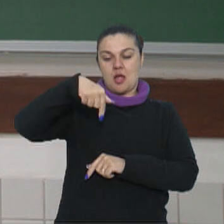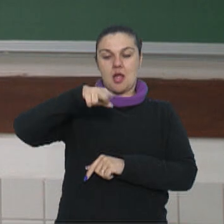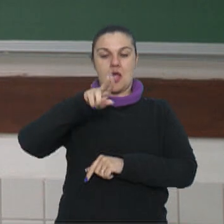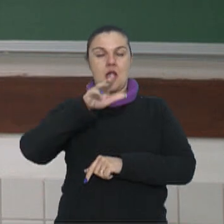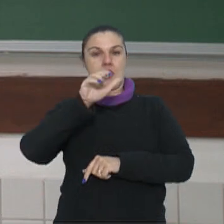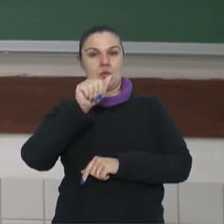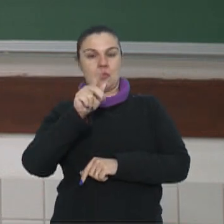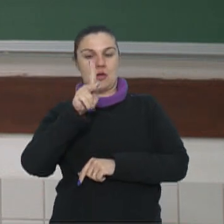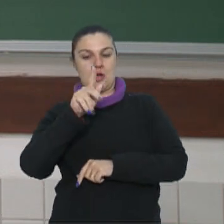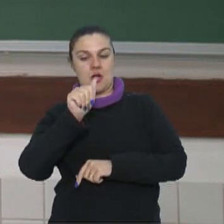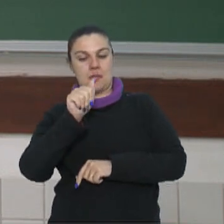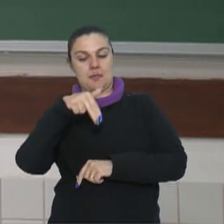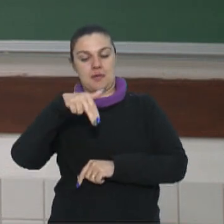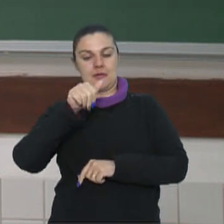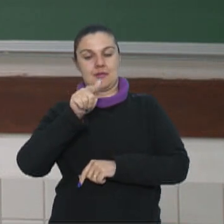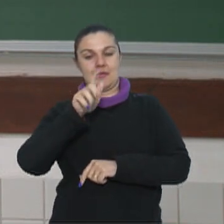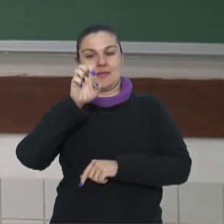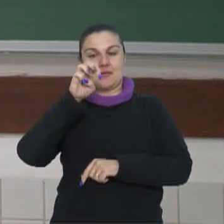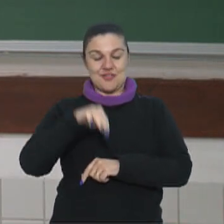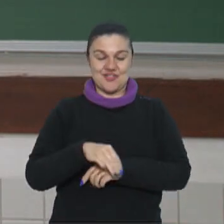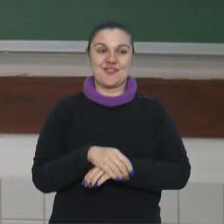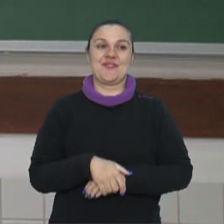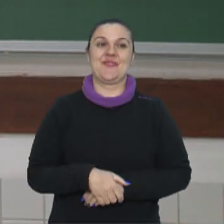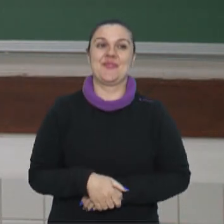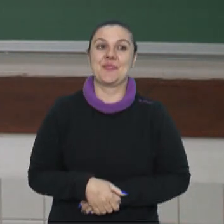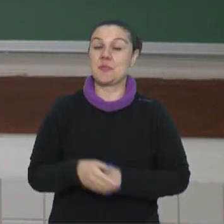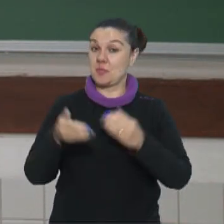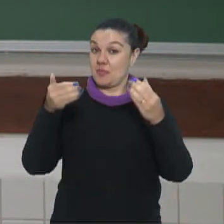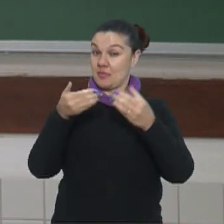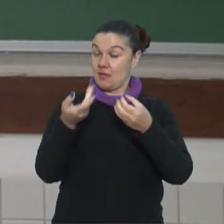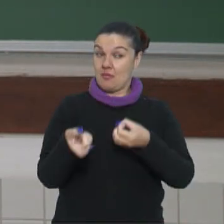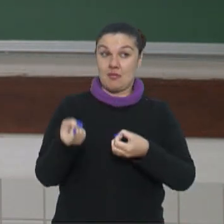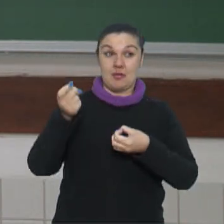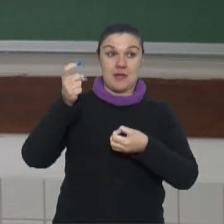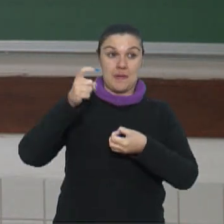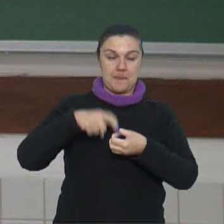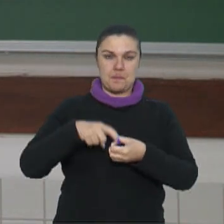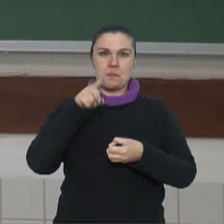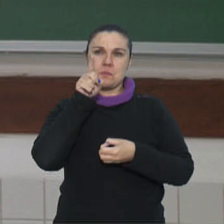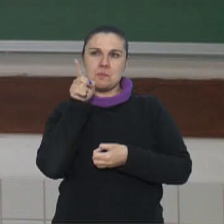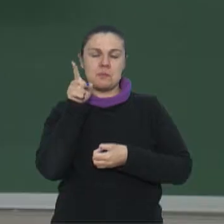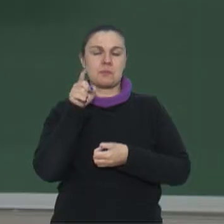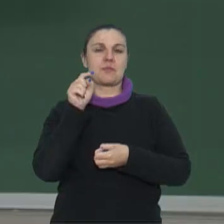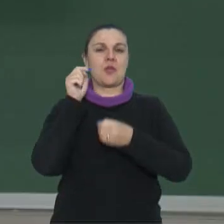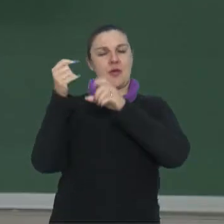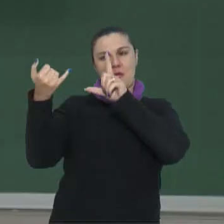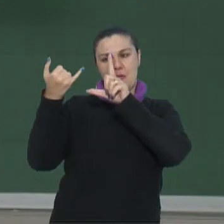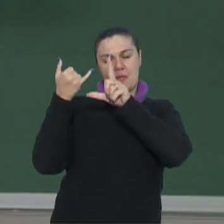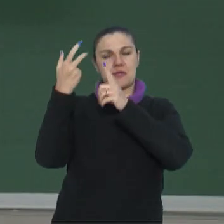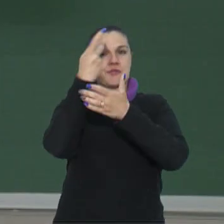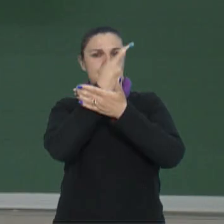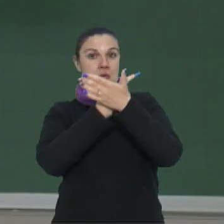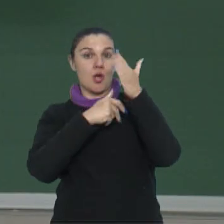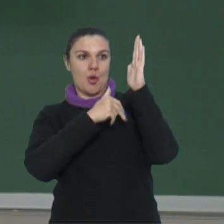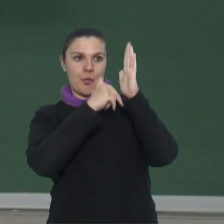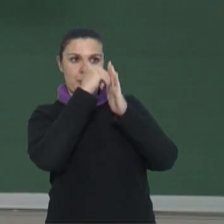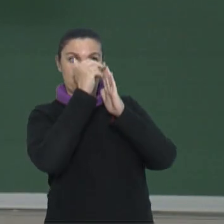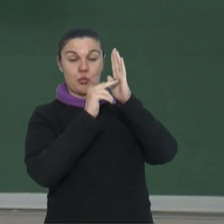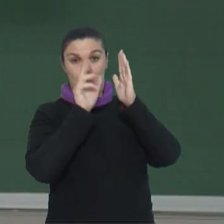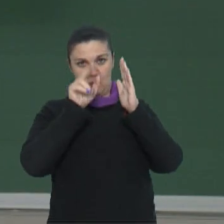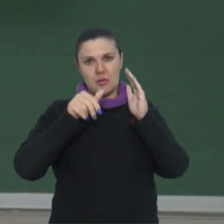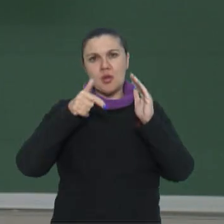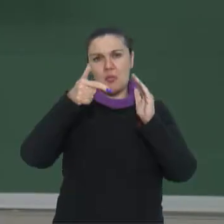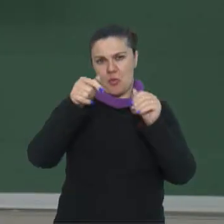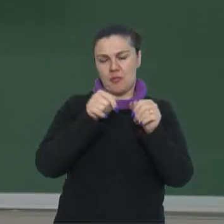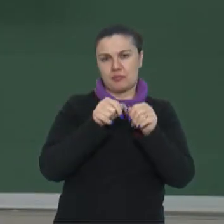bem bacana nós discutirmos sobre isso também. Retornando aqui, poxa, é uma representação, uma pintura bem posterior